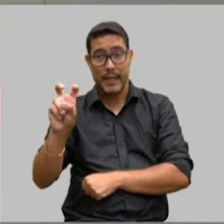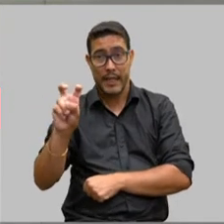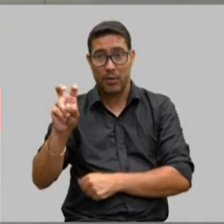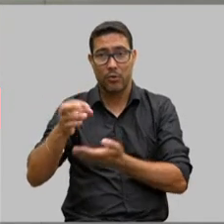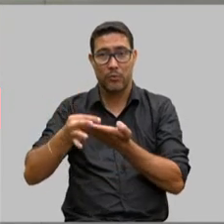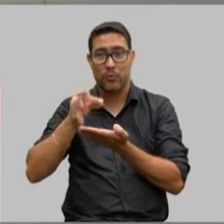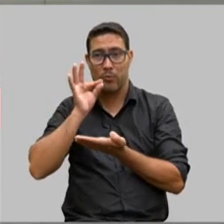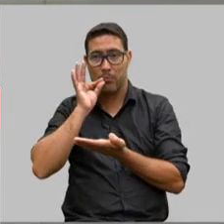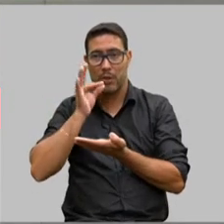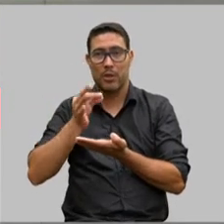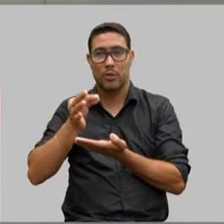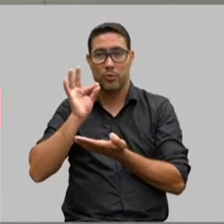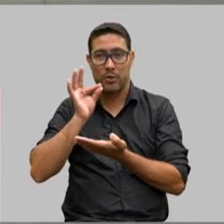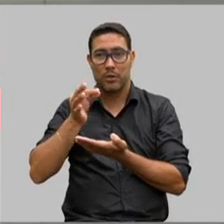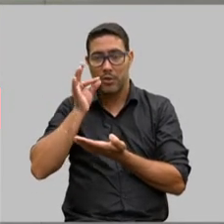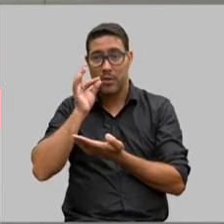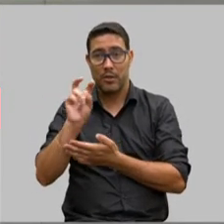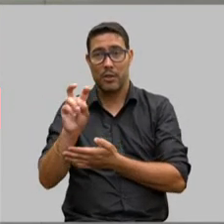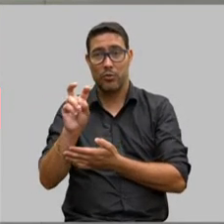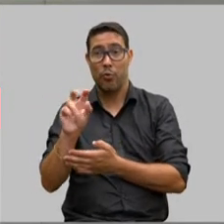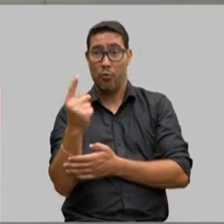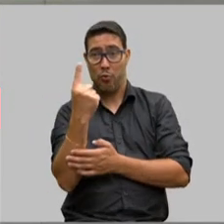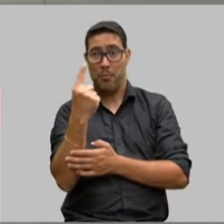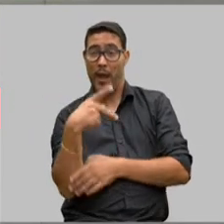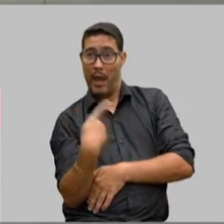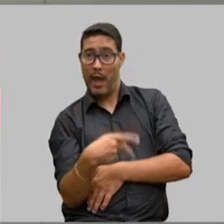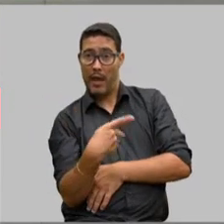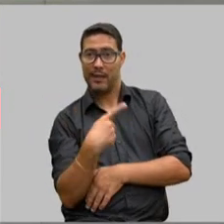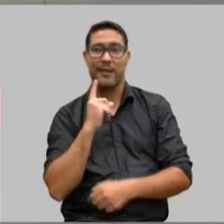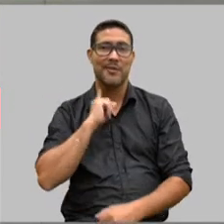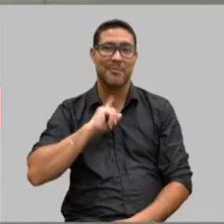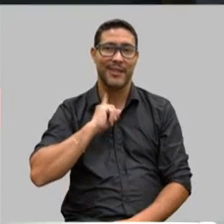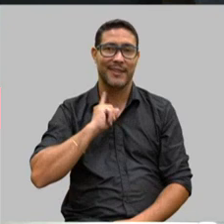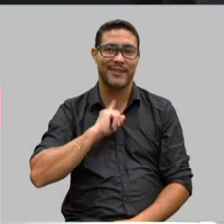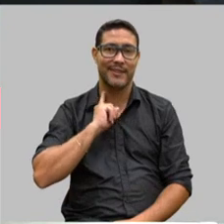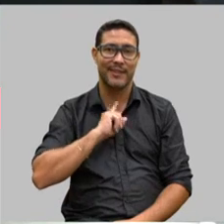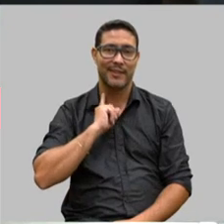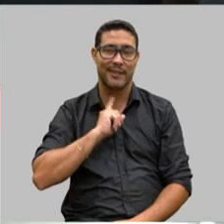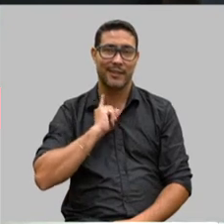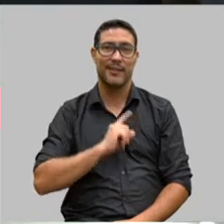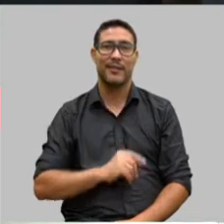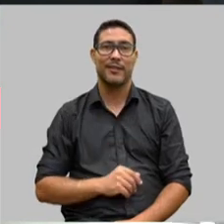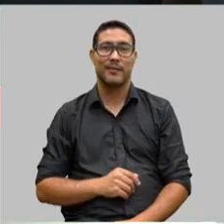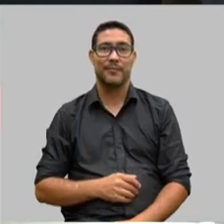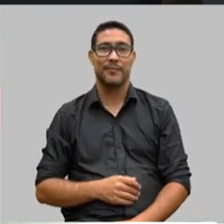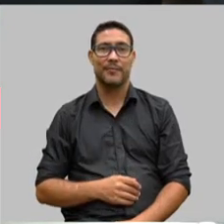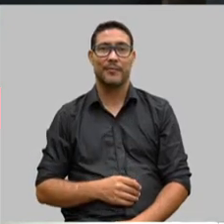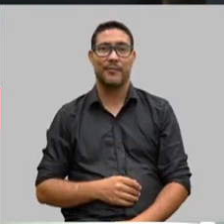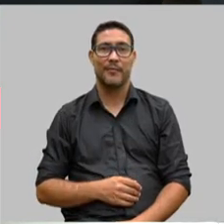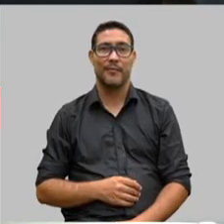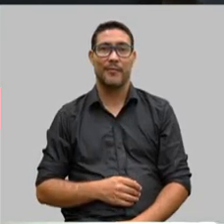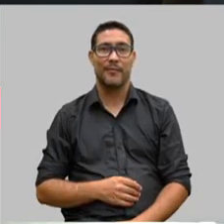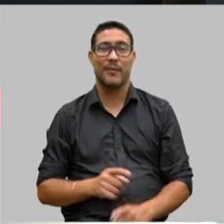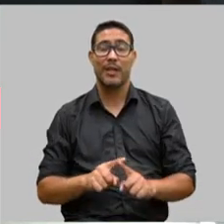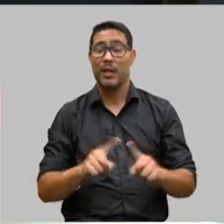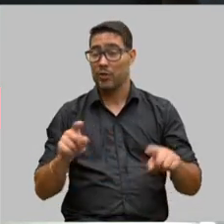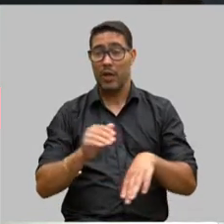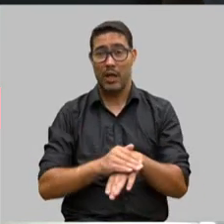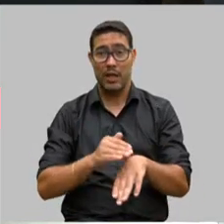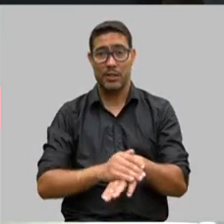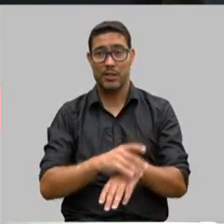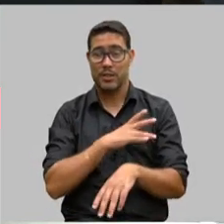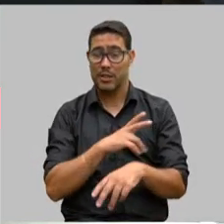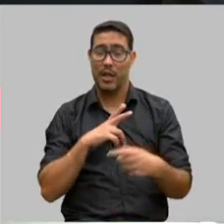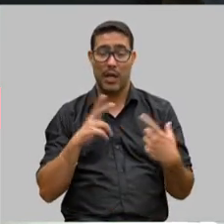no mundo, uma é daqui de Minas Gerais. Né? Então, A gente tem